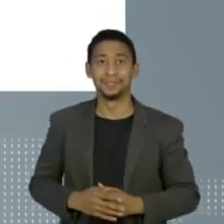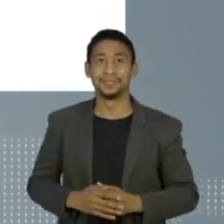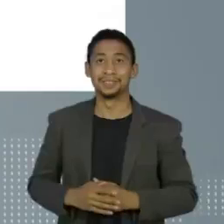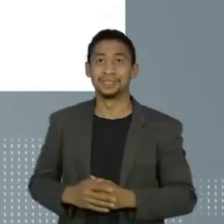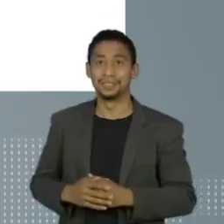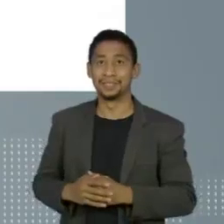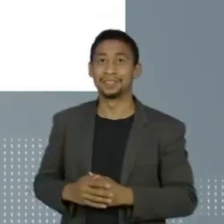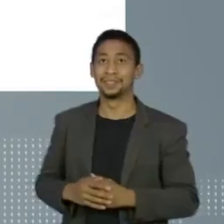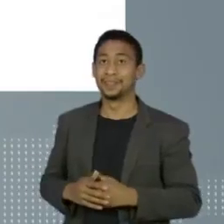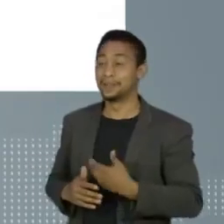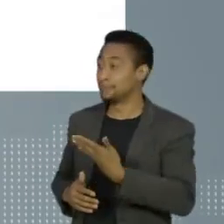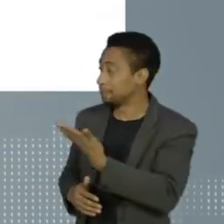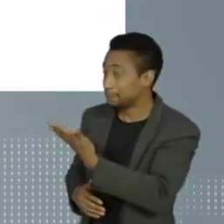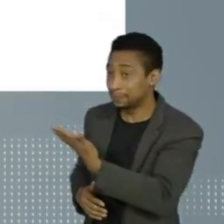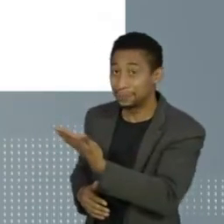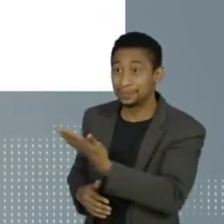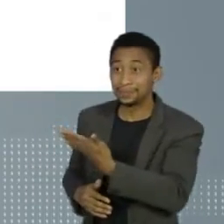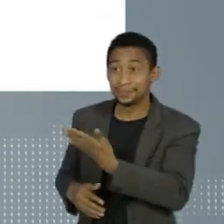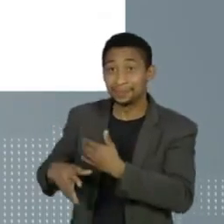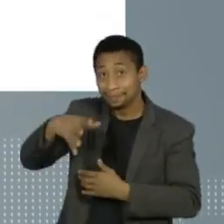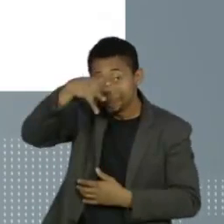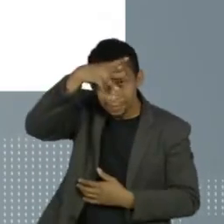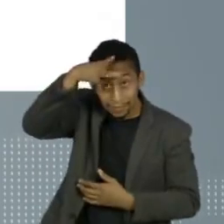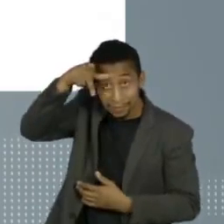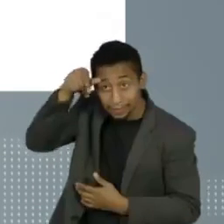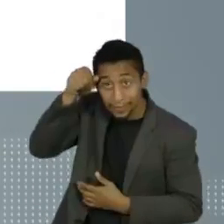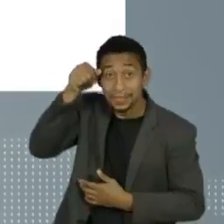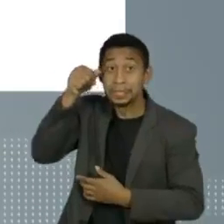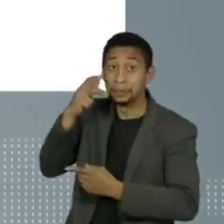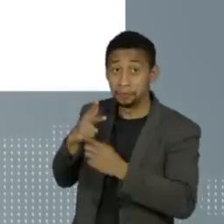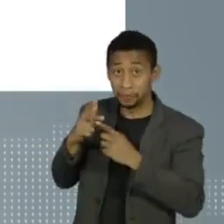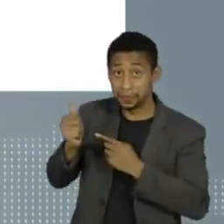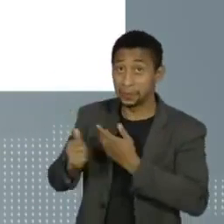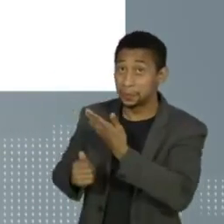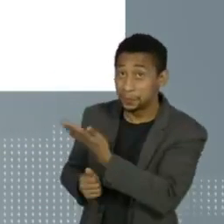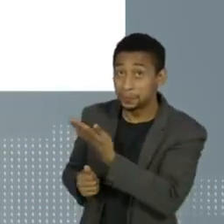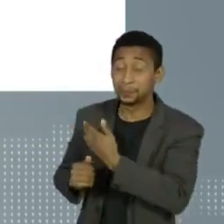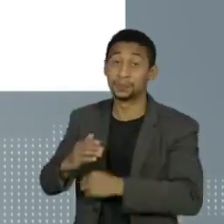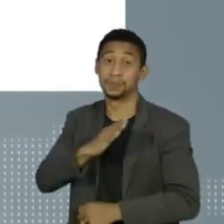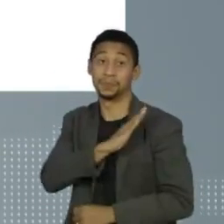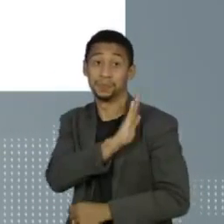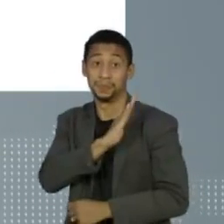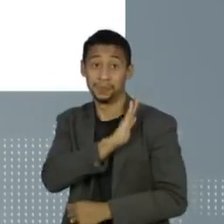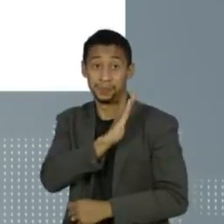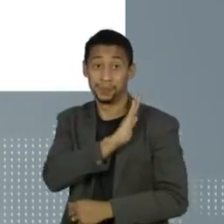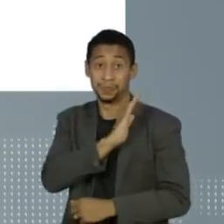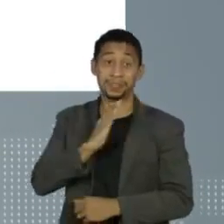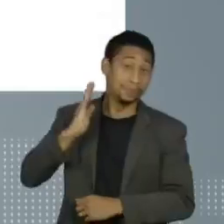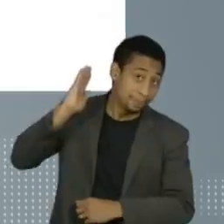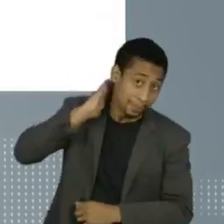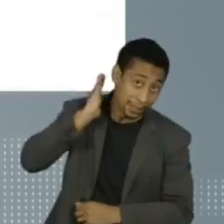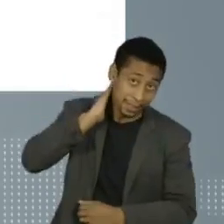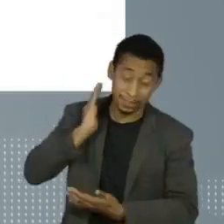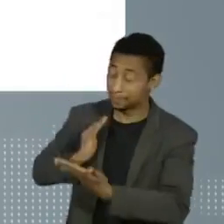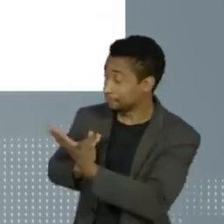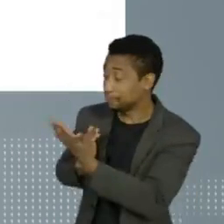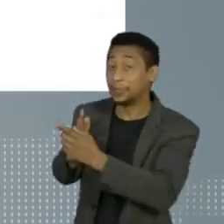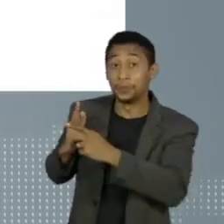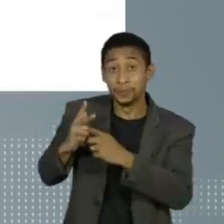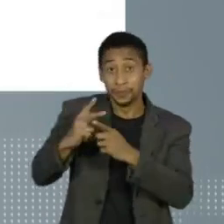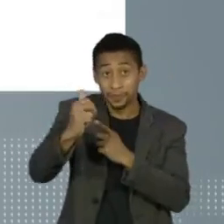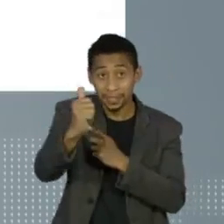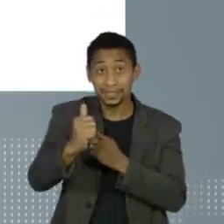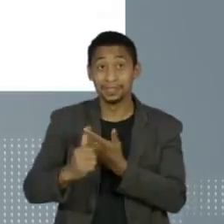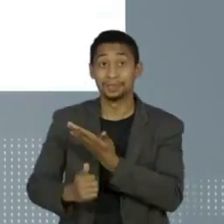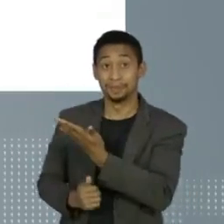Manaus David Almeida do Avante bateu Amazonino Mendes do podemos Edmilson Rodrigues do PSOL foi eleito prefeito de Belém com a vitória